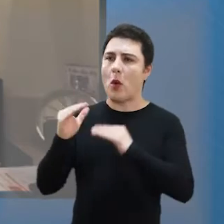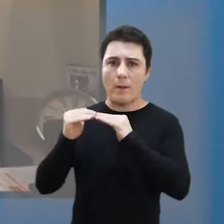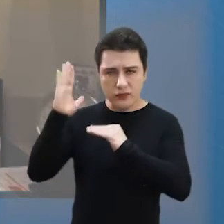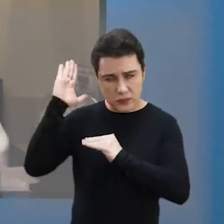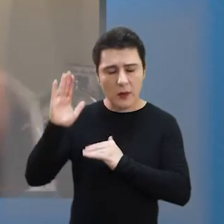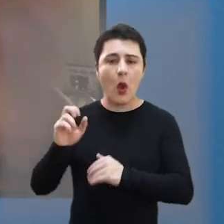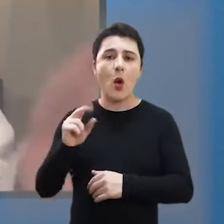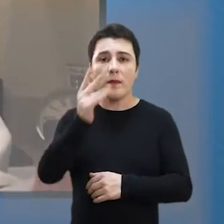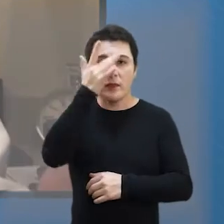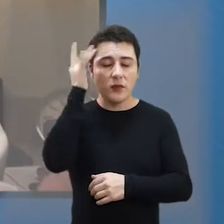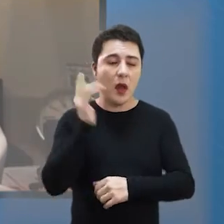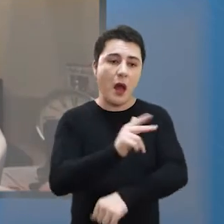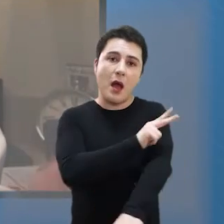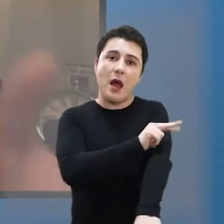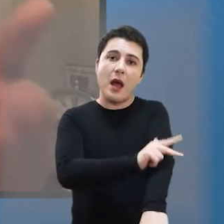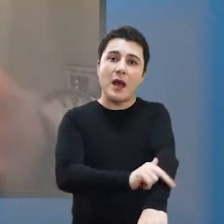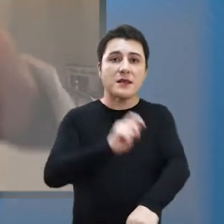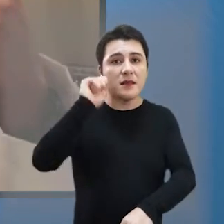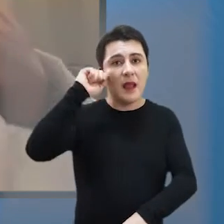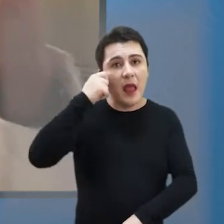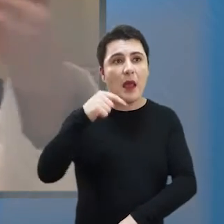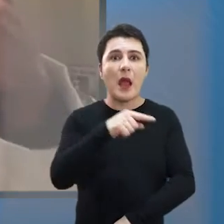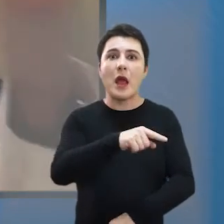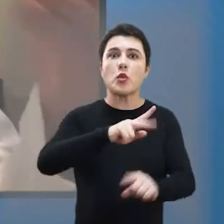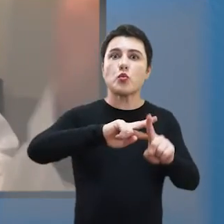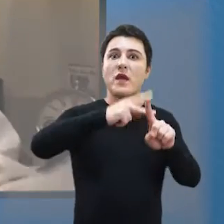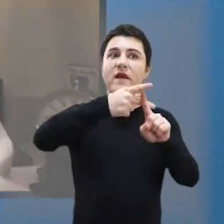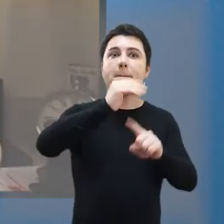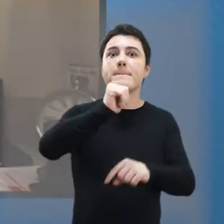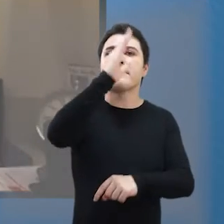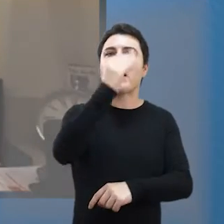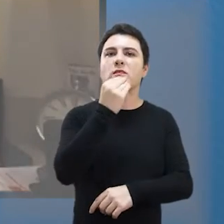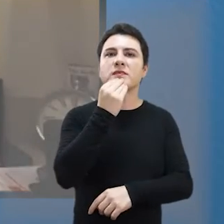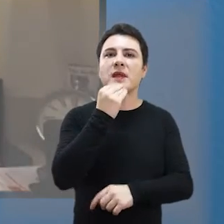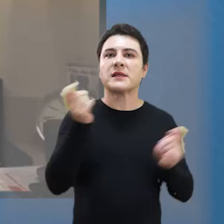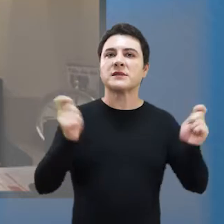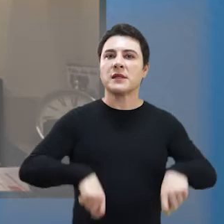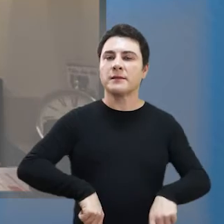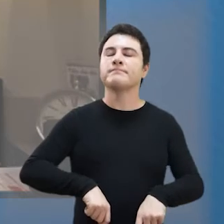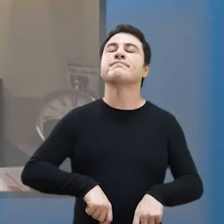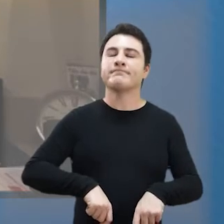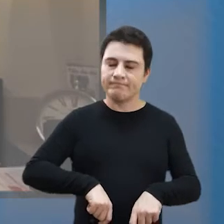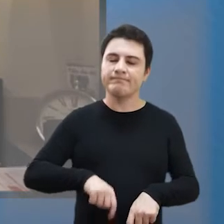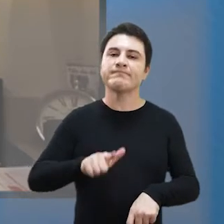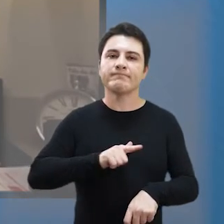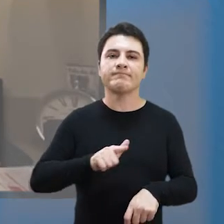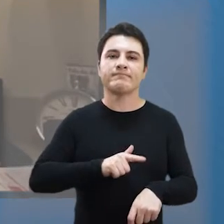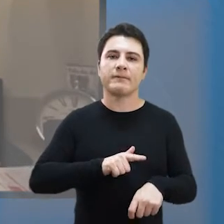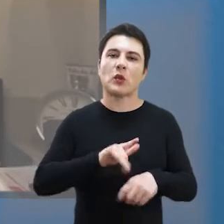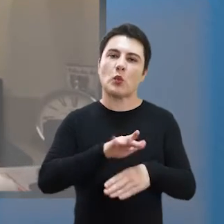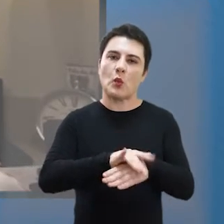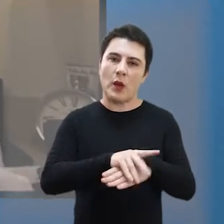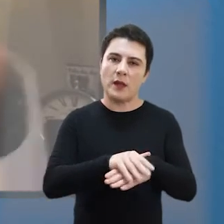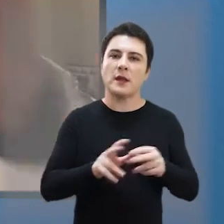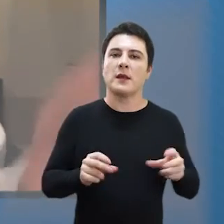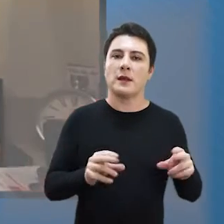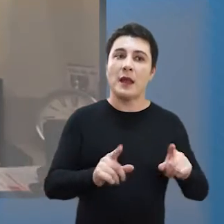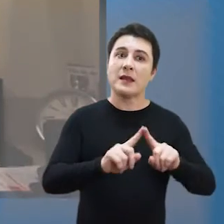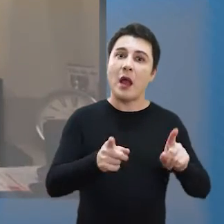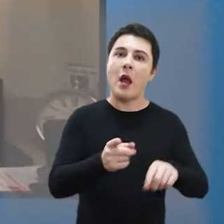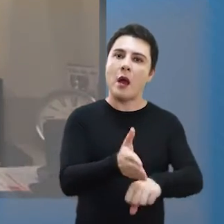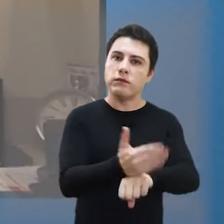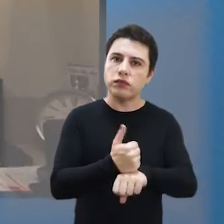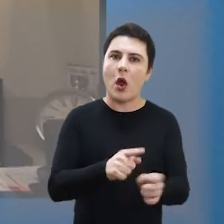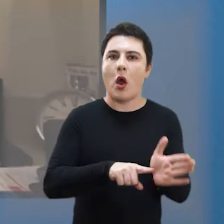idade. Ou pessoas de raça negra, a gente sabe que tem 2 vezes mais incidência de câncer de próstata do que a raça branca. Então, a gente começa